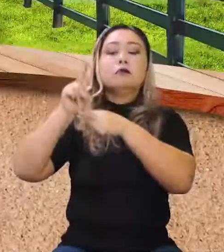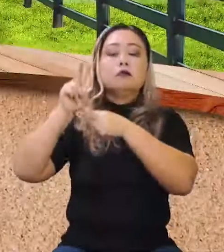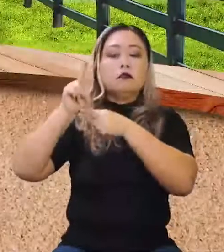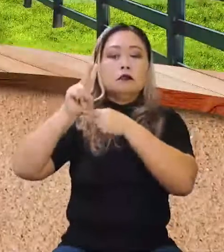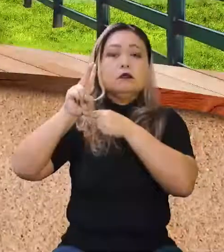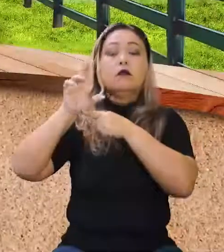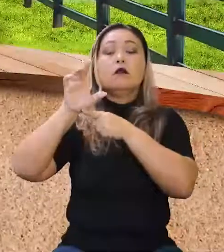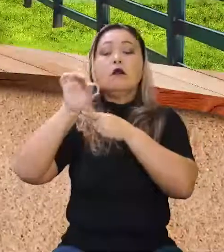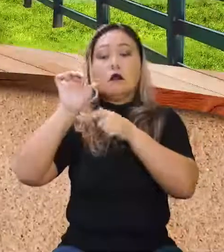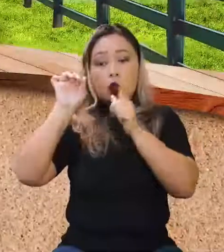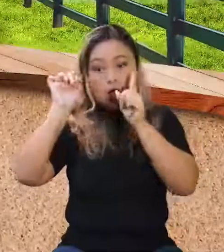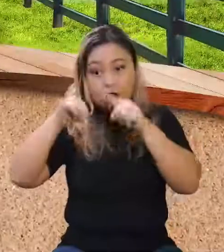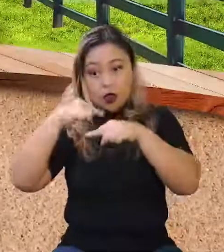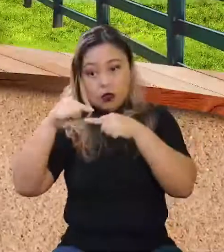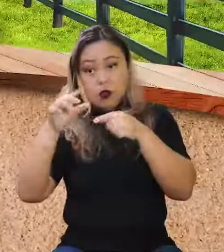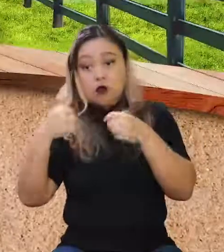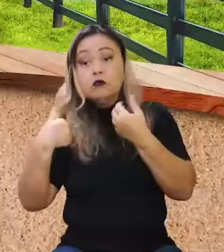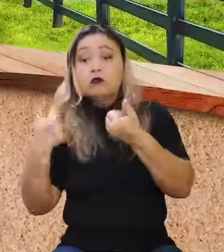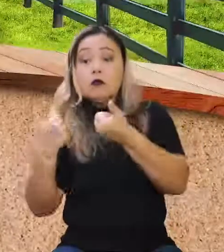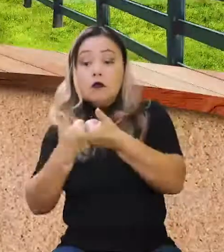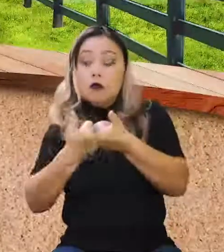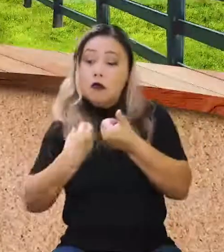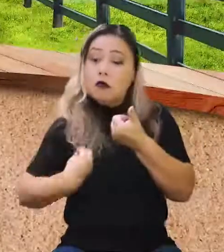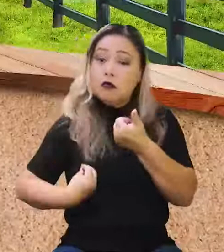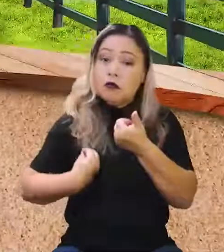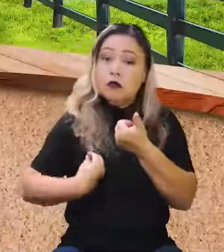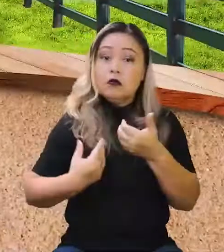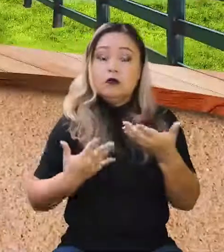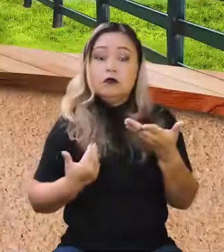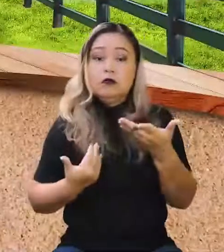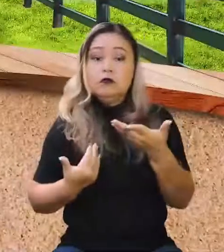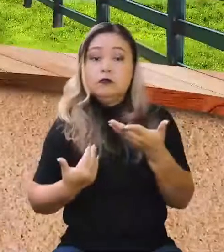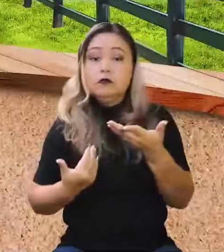essa domesticação, esse processo de